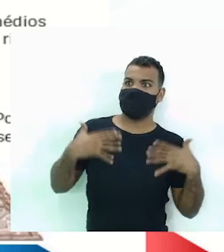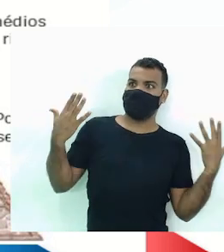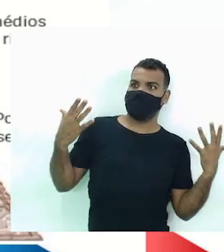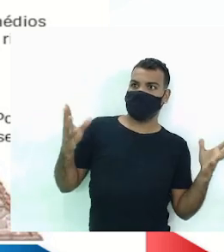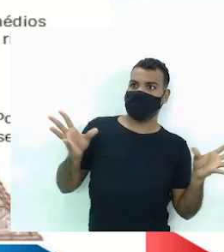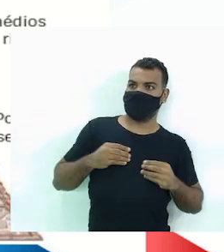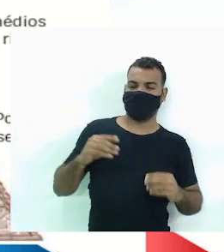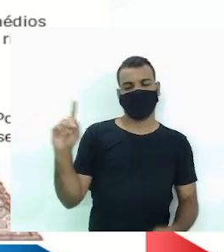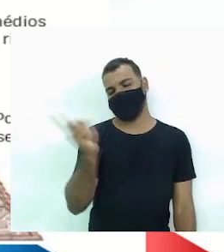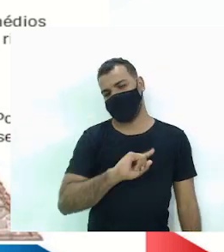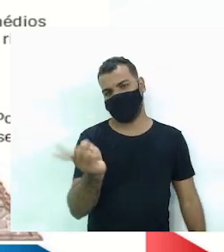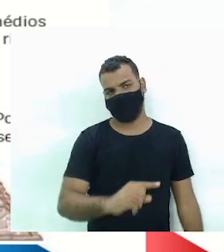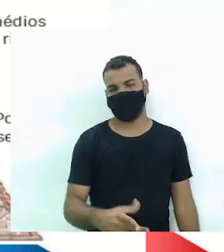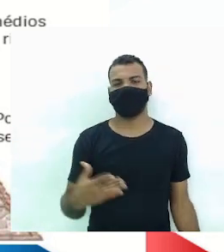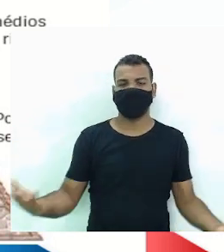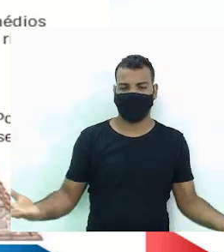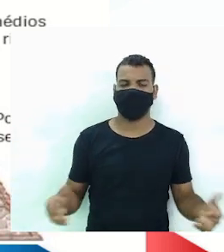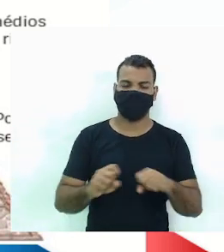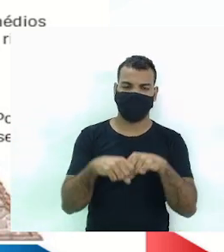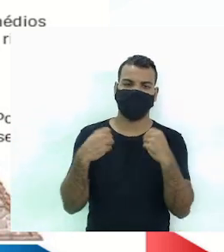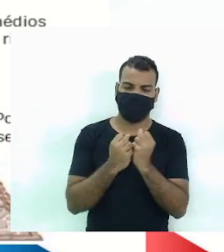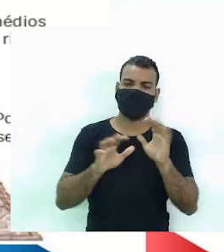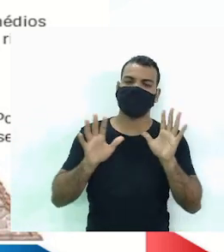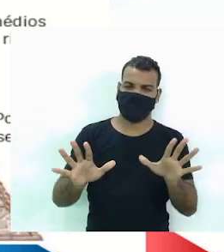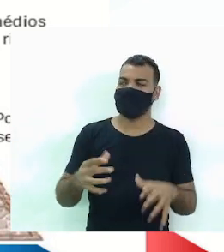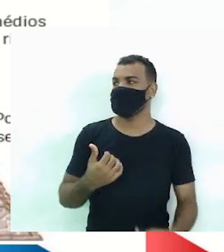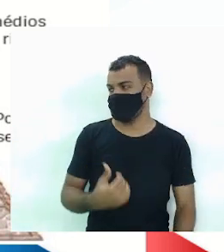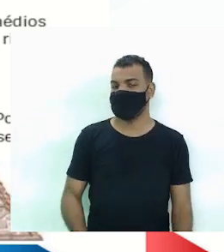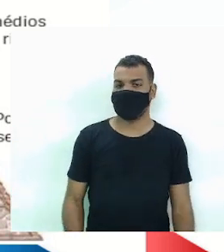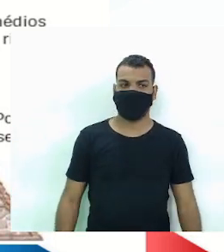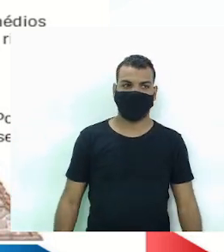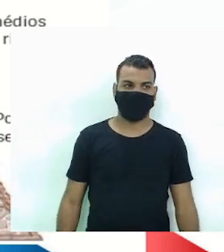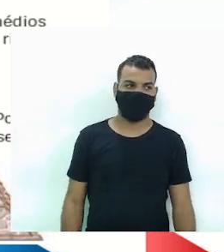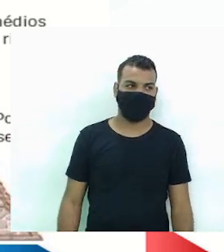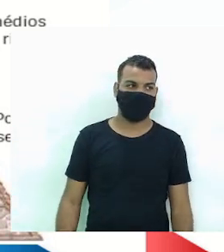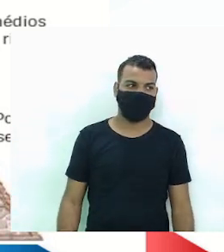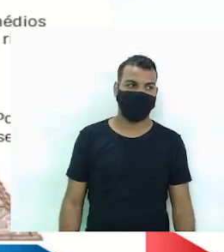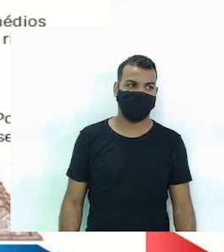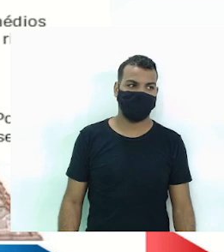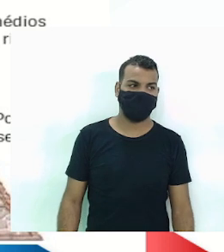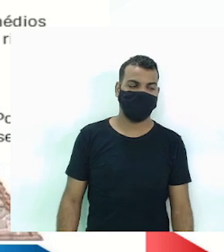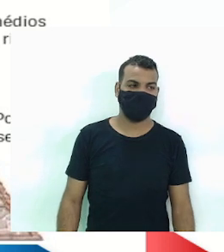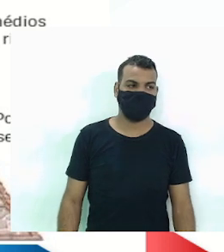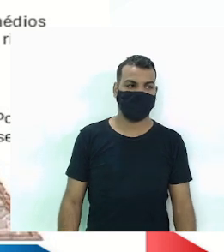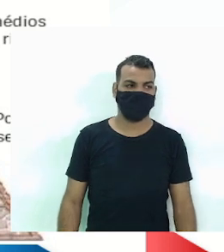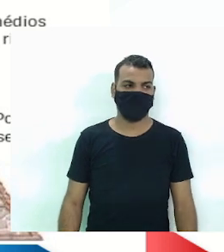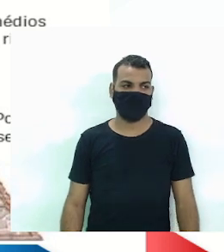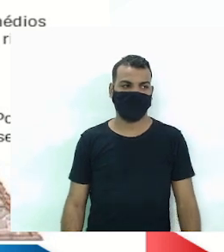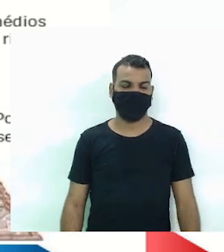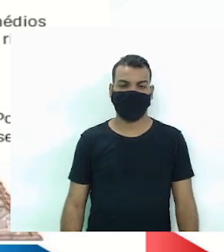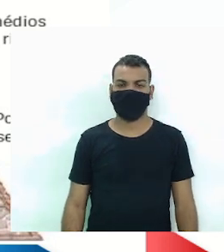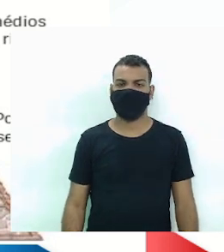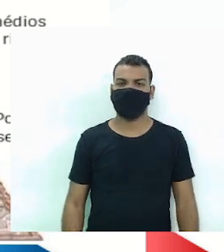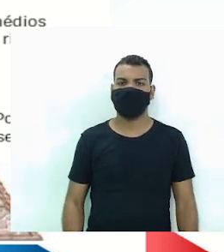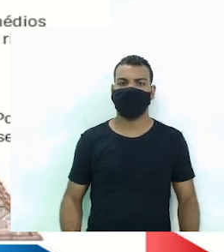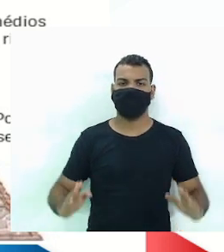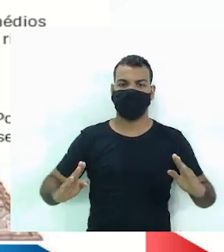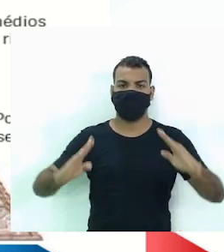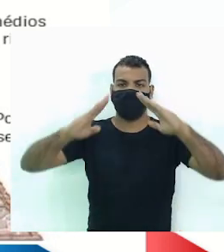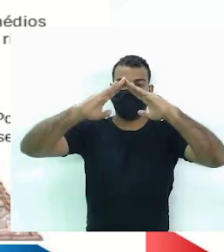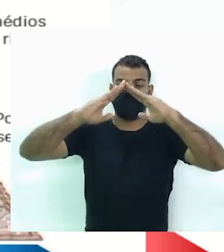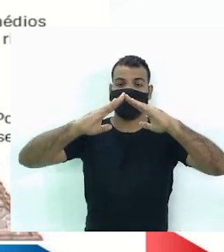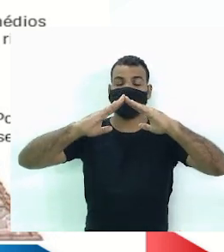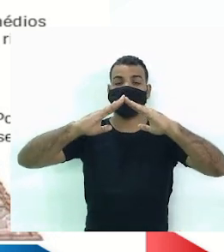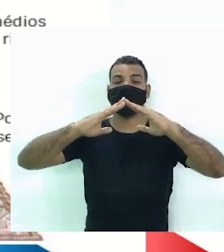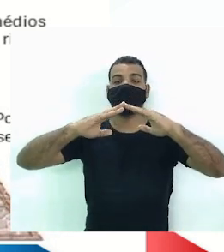que é uma pirâmide social e vai ter aí o seguinte: no topo da pirâmide a gente